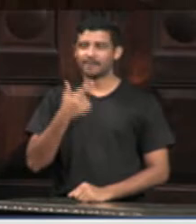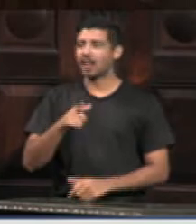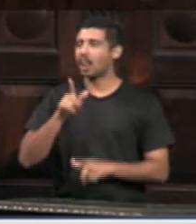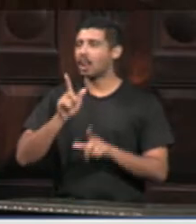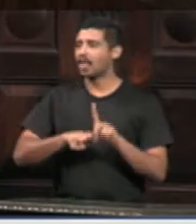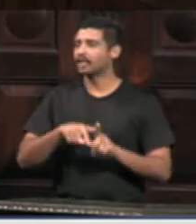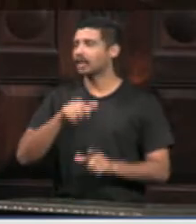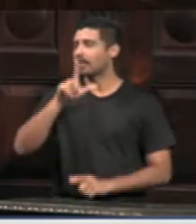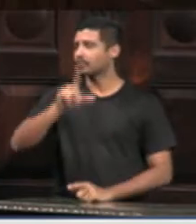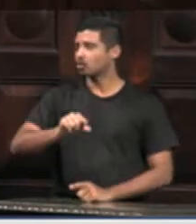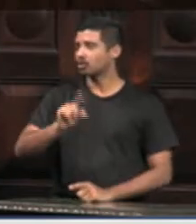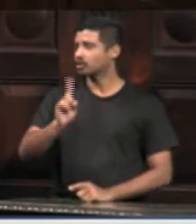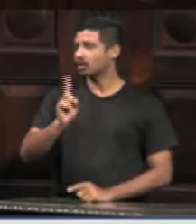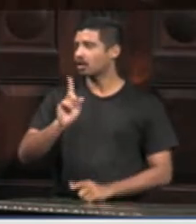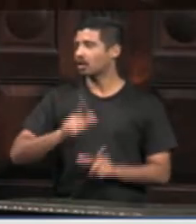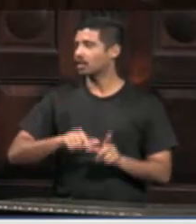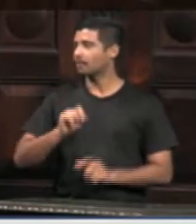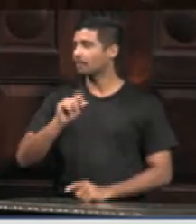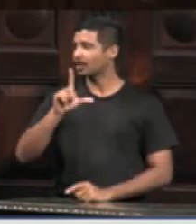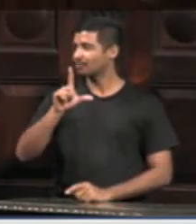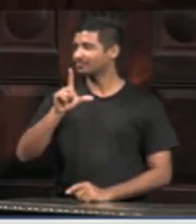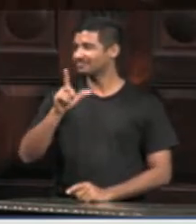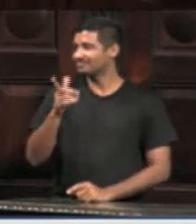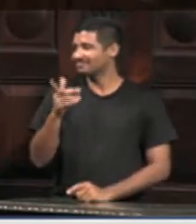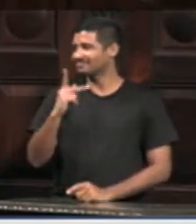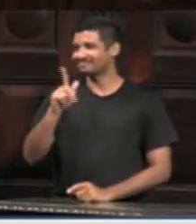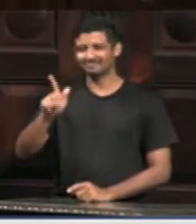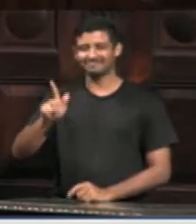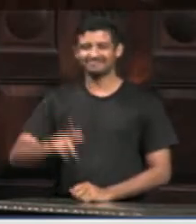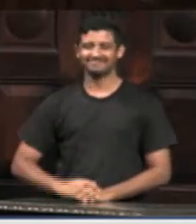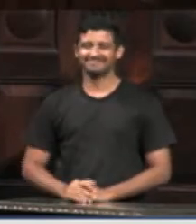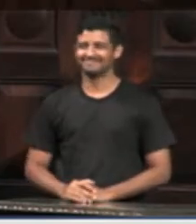minúscula. Dito isso,